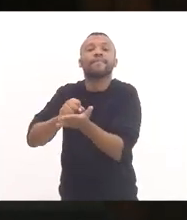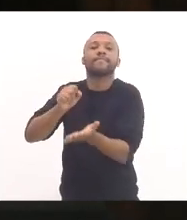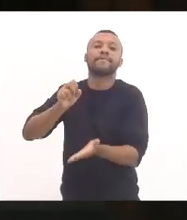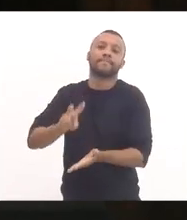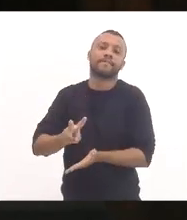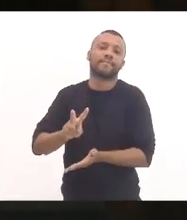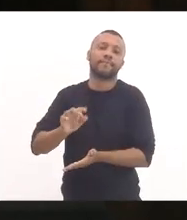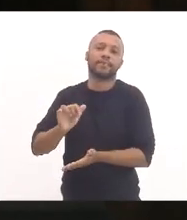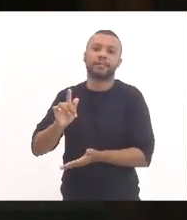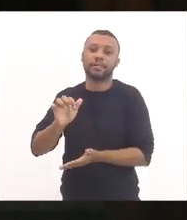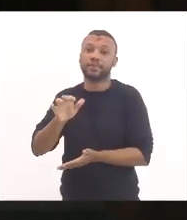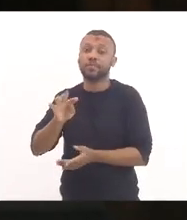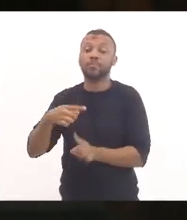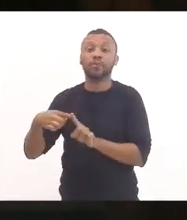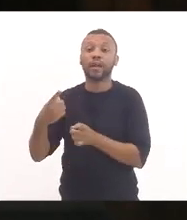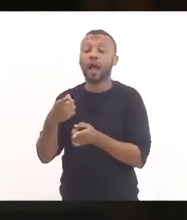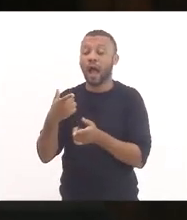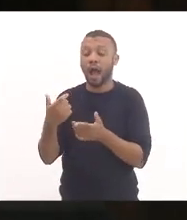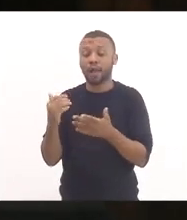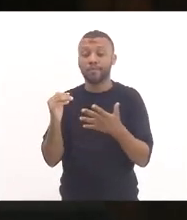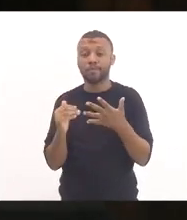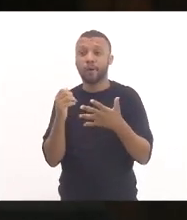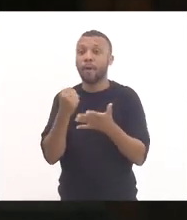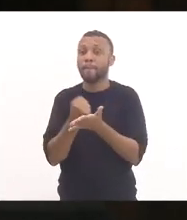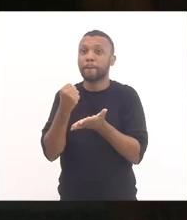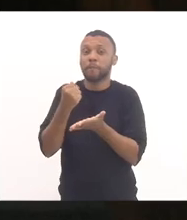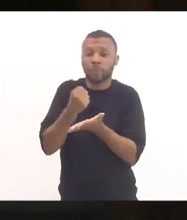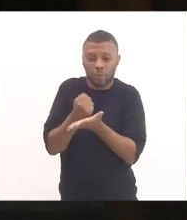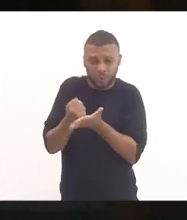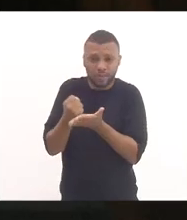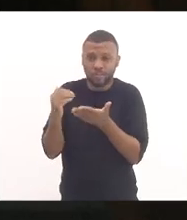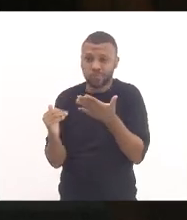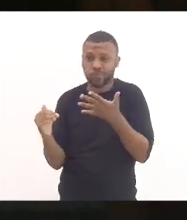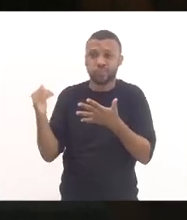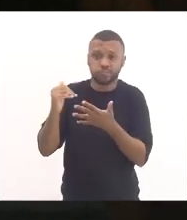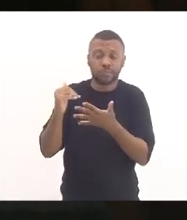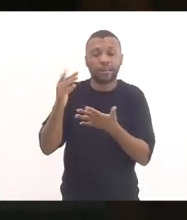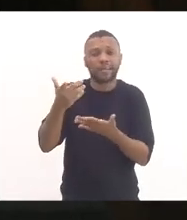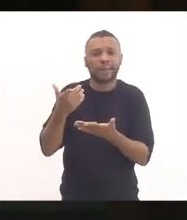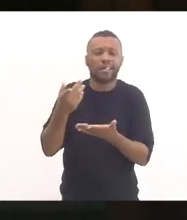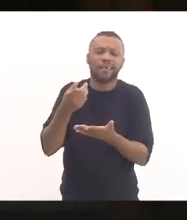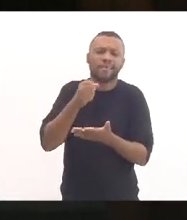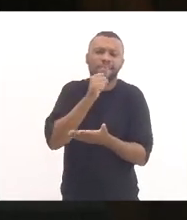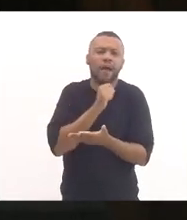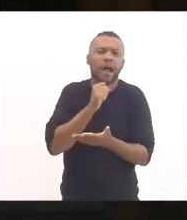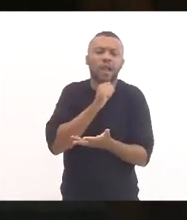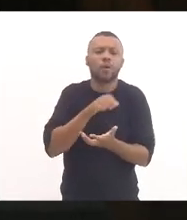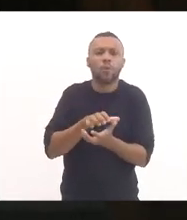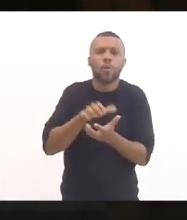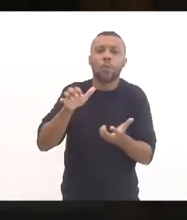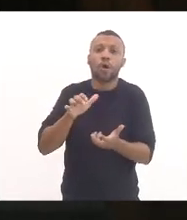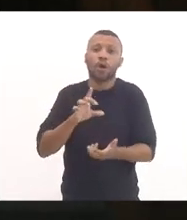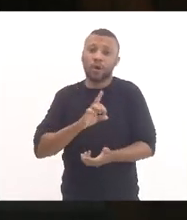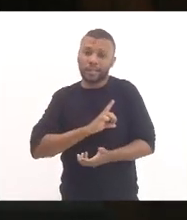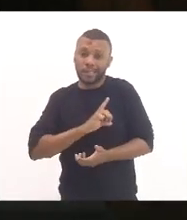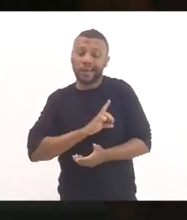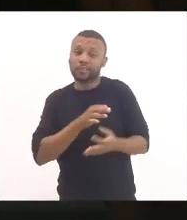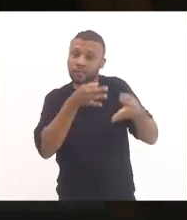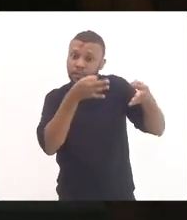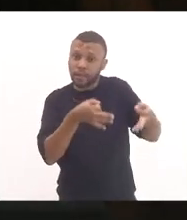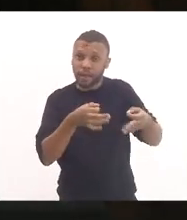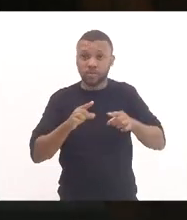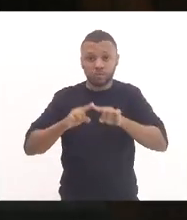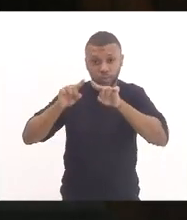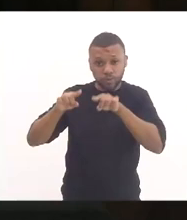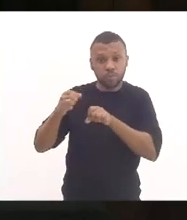também estão com muito atrás Obviamente as certo de Delegados né infelizmente os delegados está em dia dos agentes